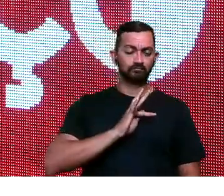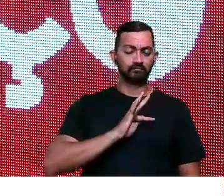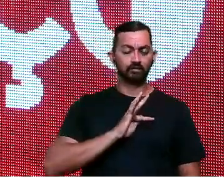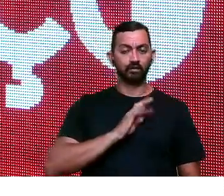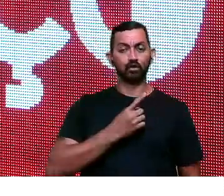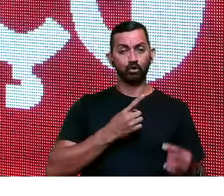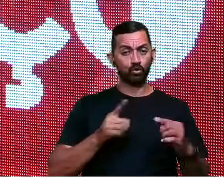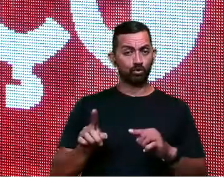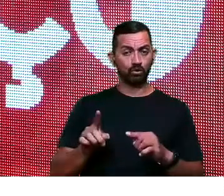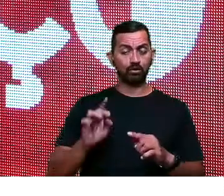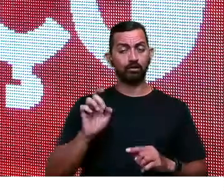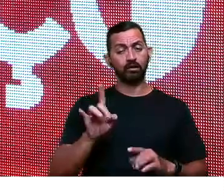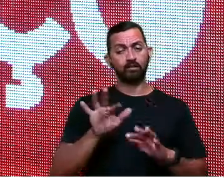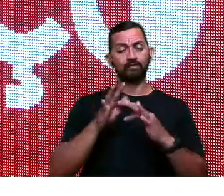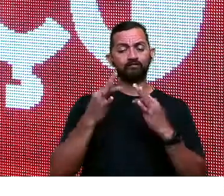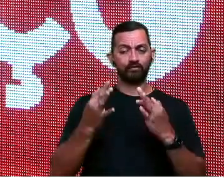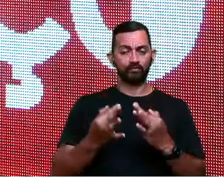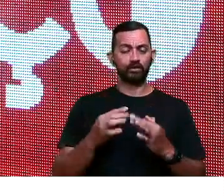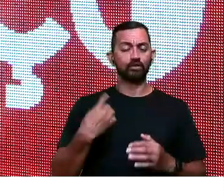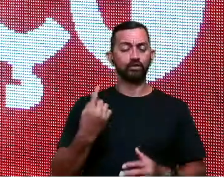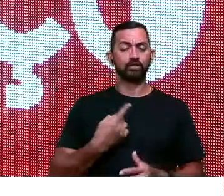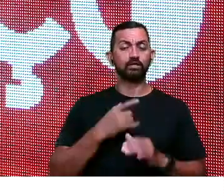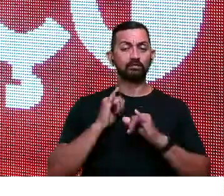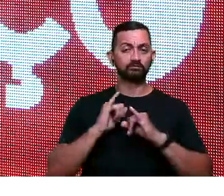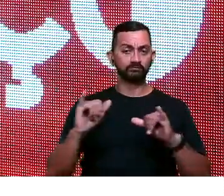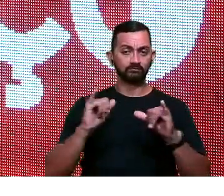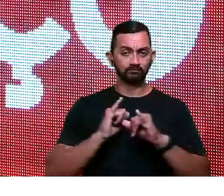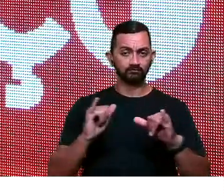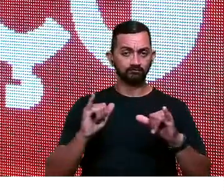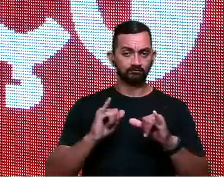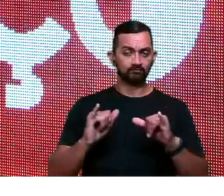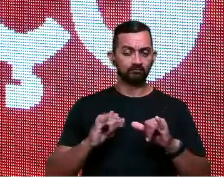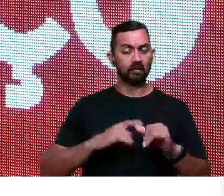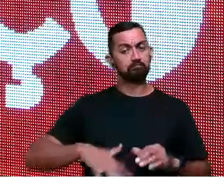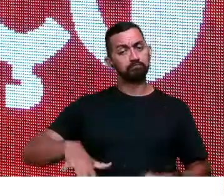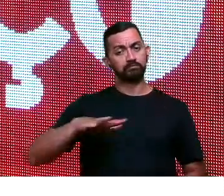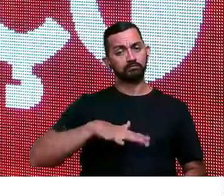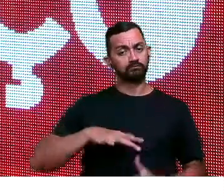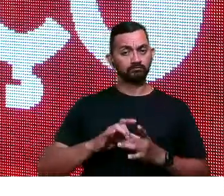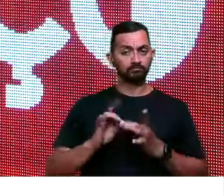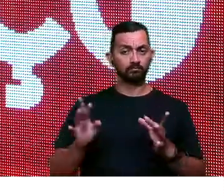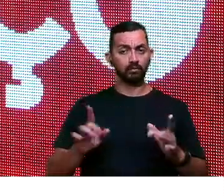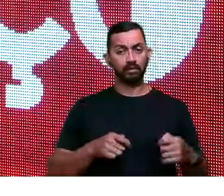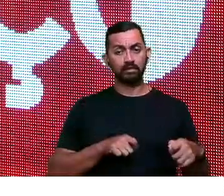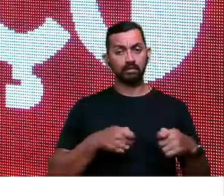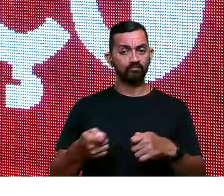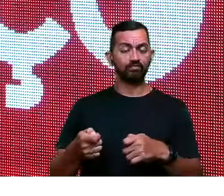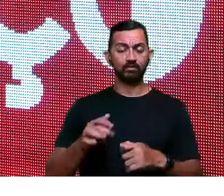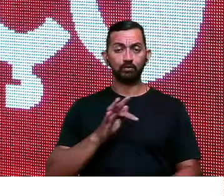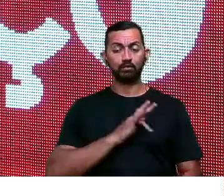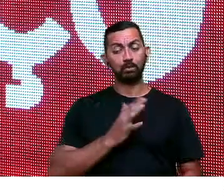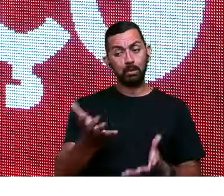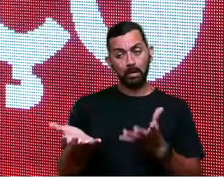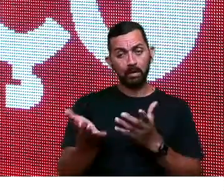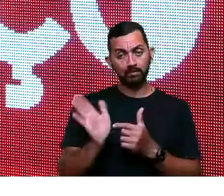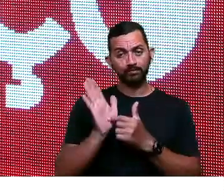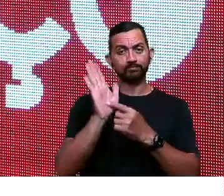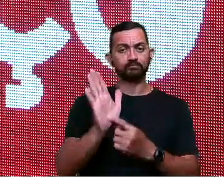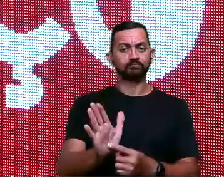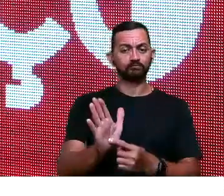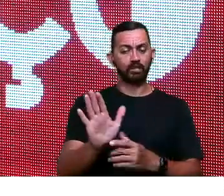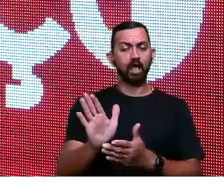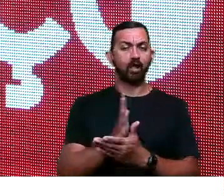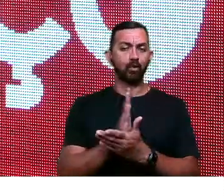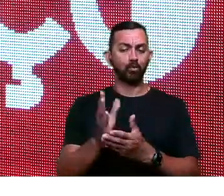quem contesta a decisão é a família. A gente está noticiando o fato e o espaço continua aberto também para a defesa do policial, caso queira